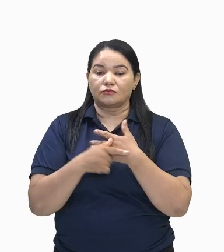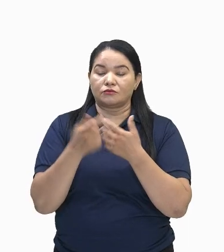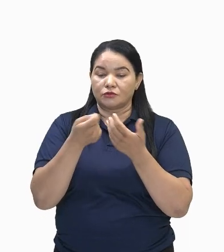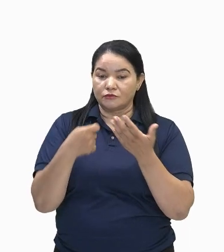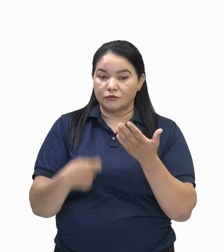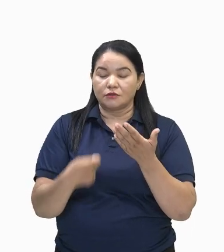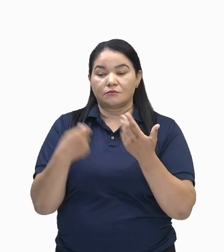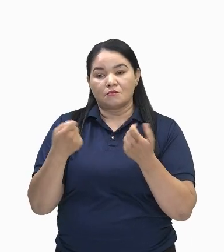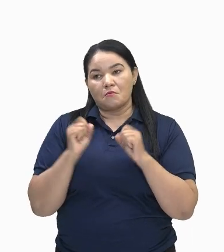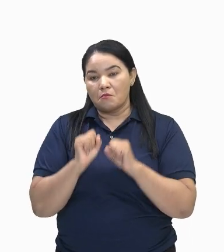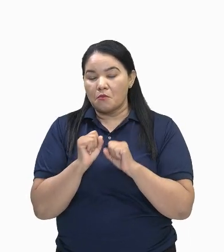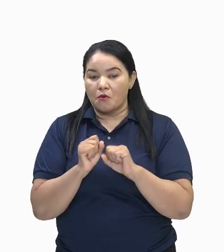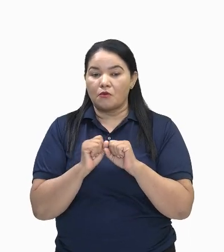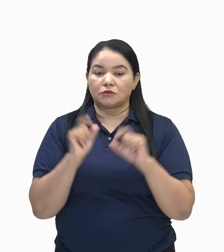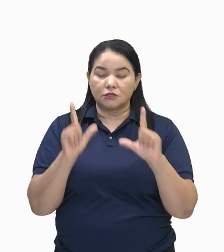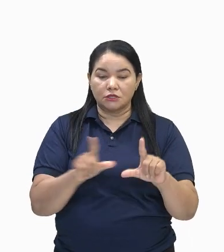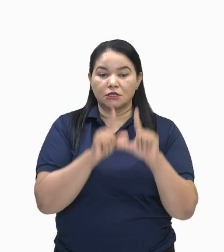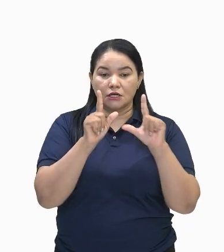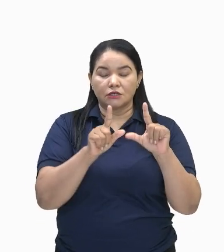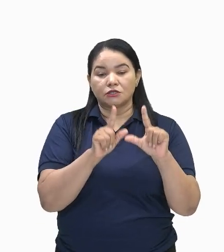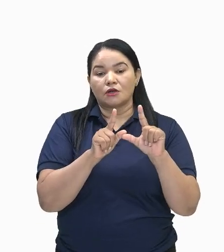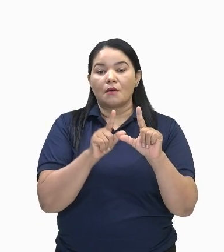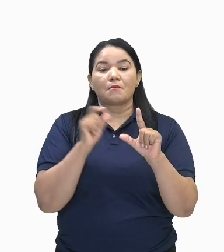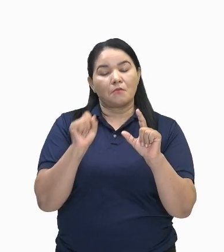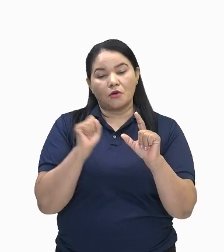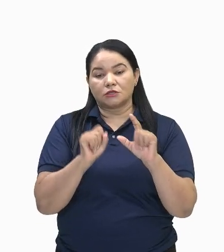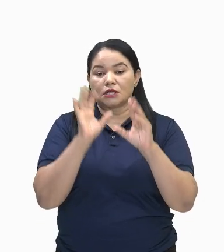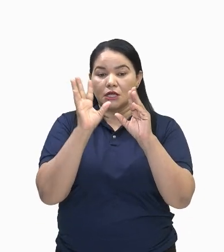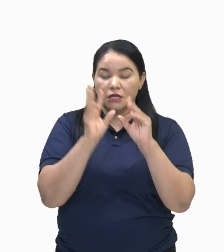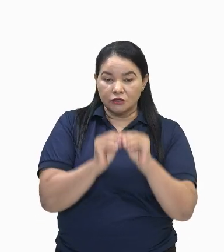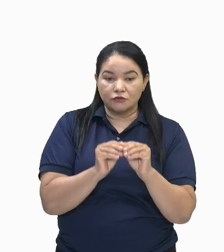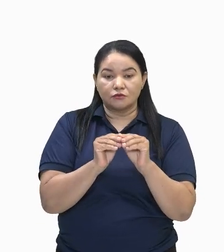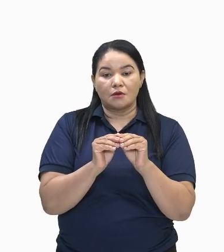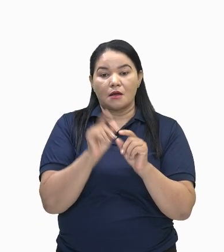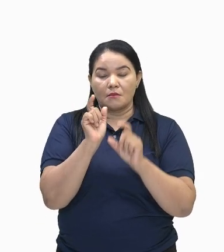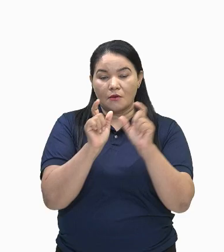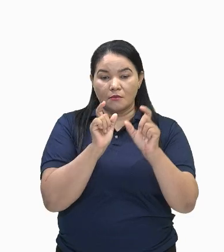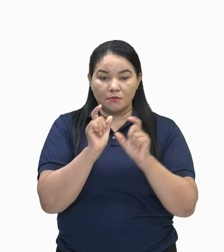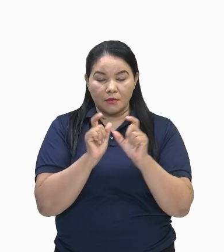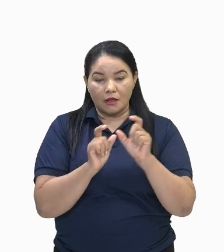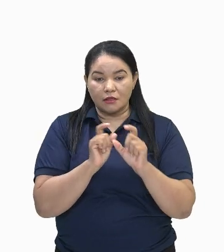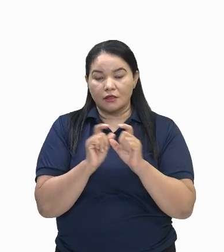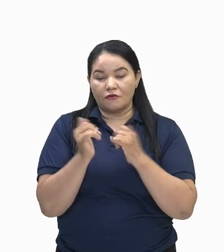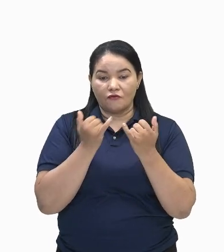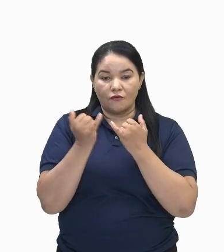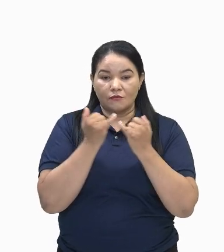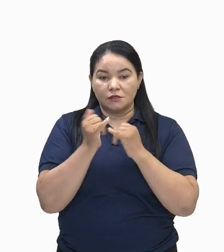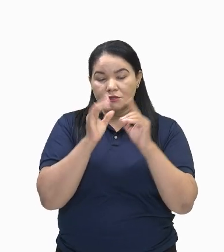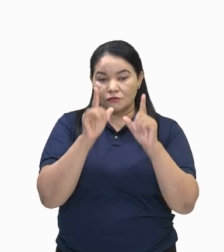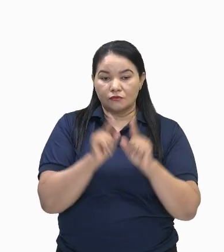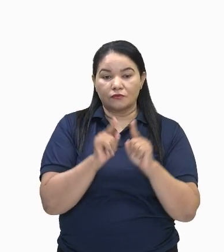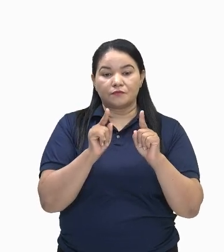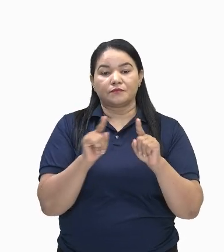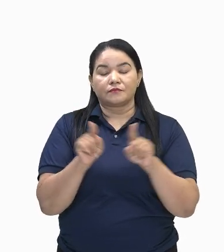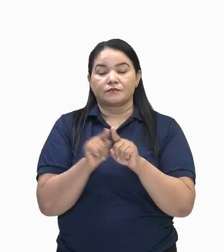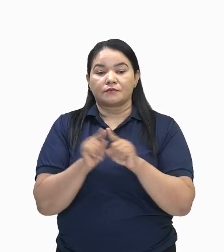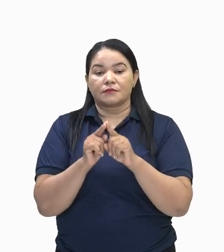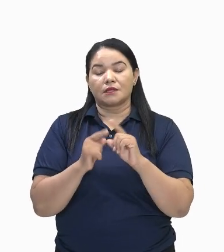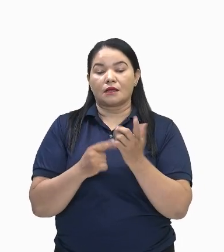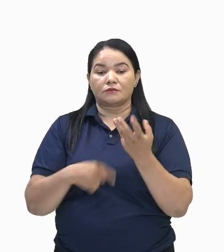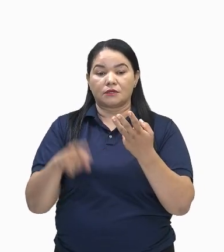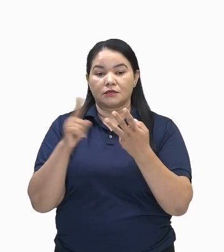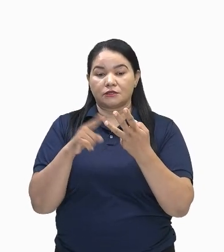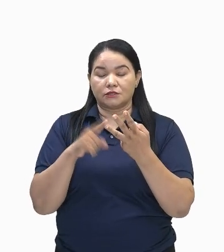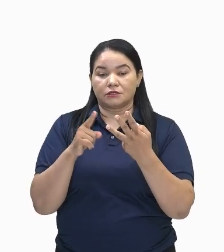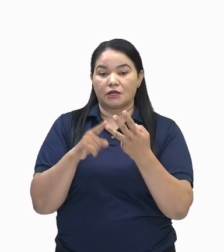o lead pode ser considerado uma espécie de resumo, onde as palavras-chave serão apontadas, e vem o corpo do texto, que é